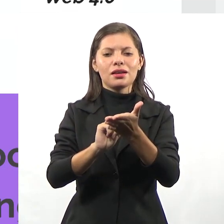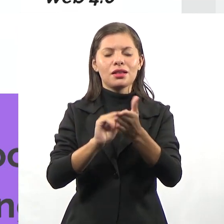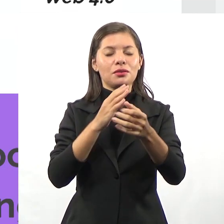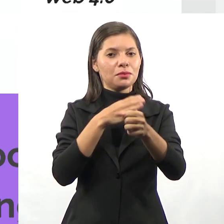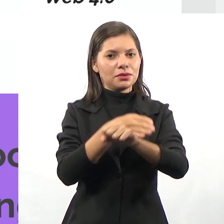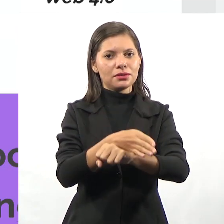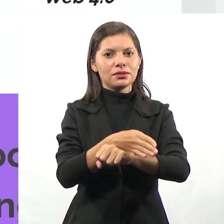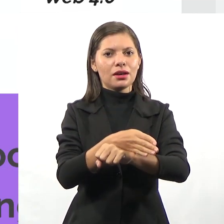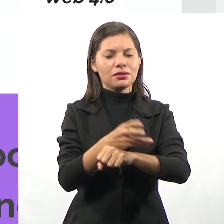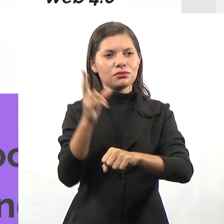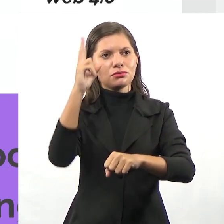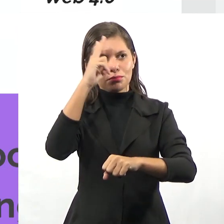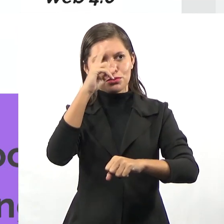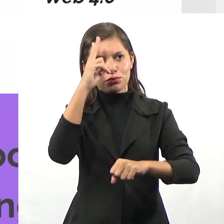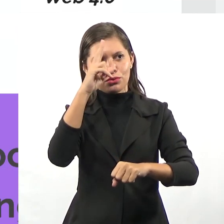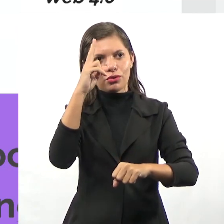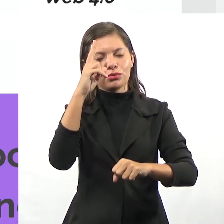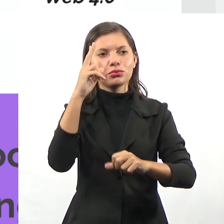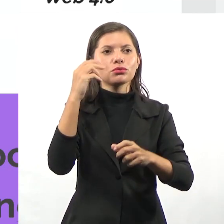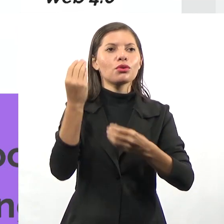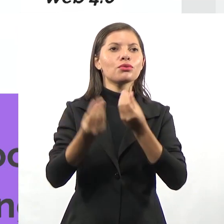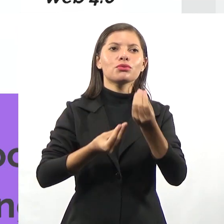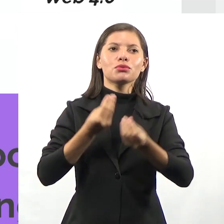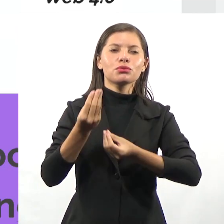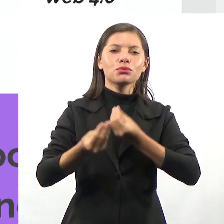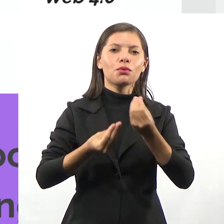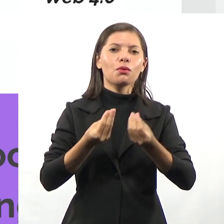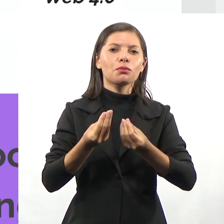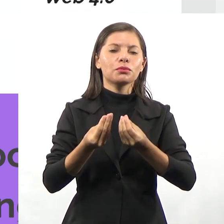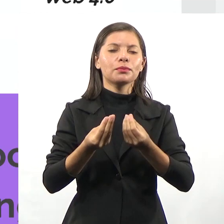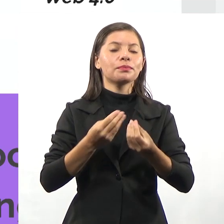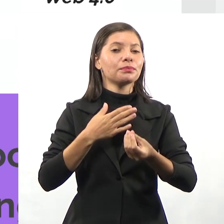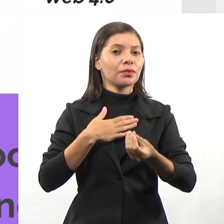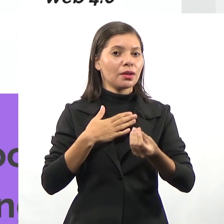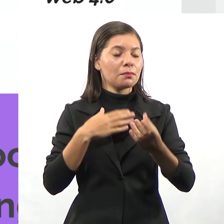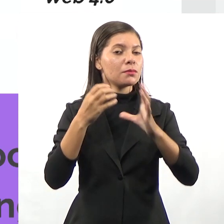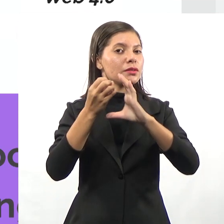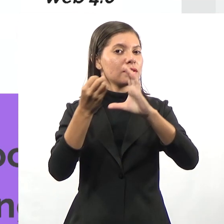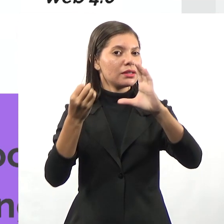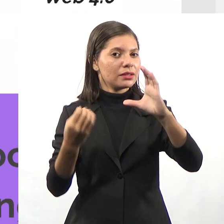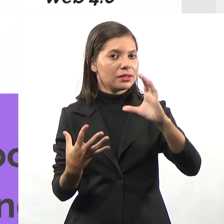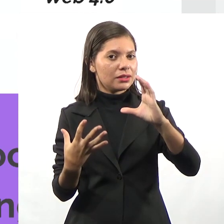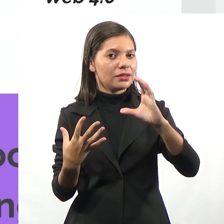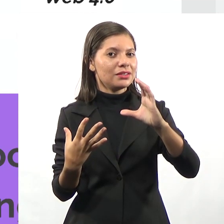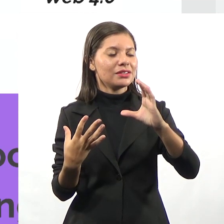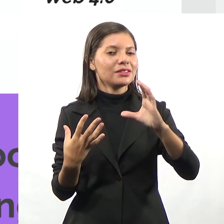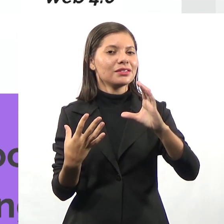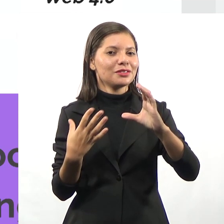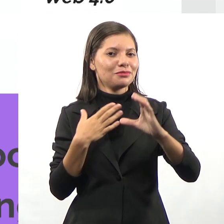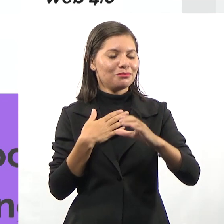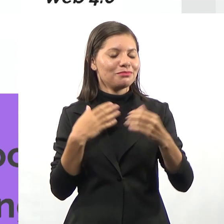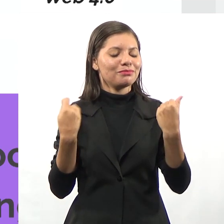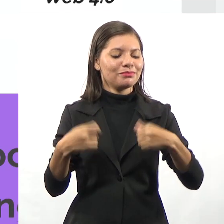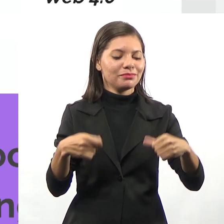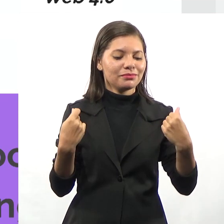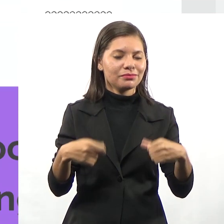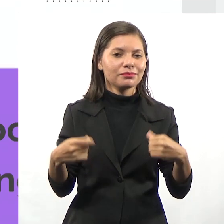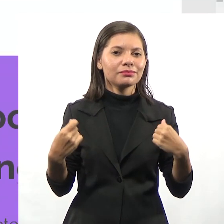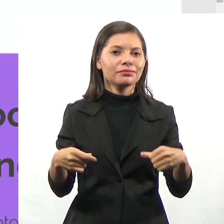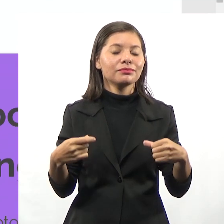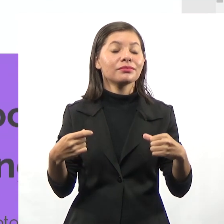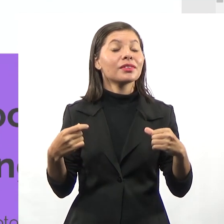meu histórico de acesso é construído com base as minhas características, as minhas